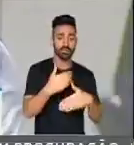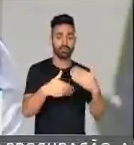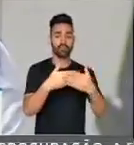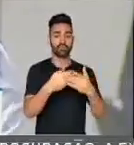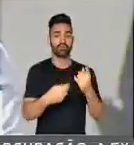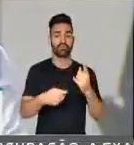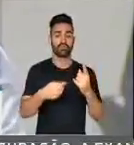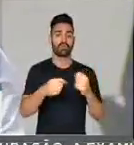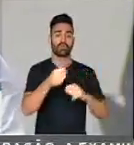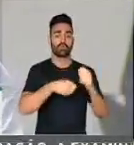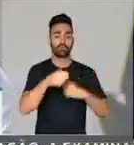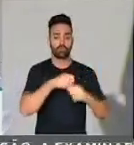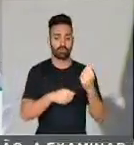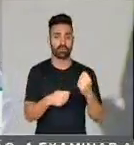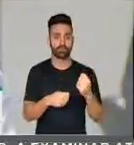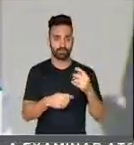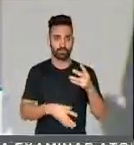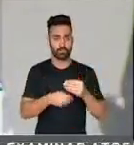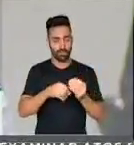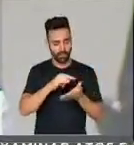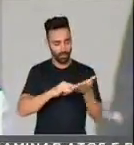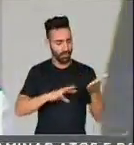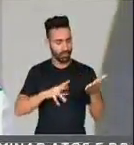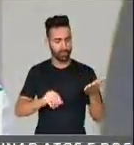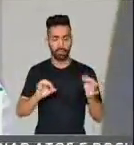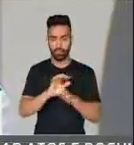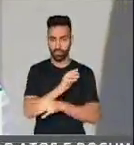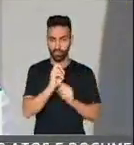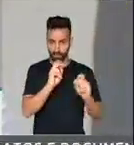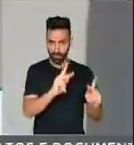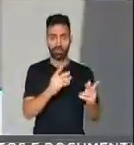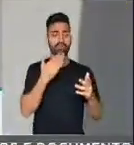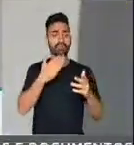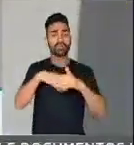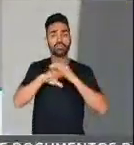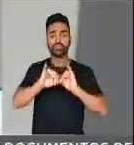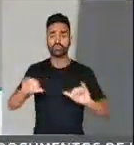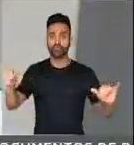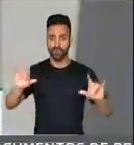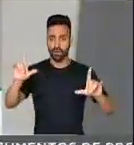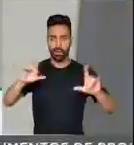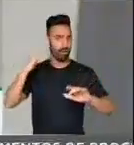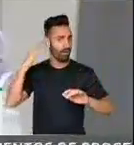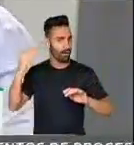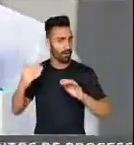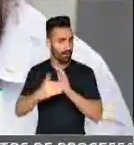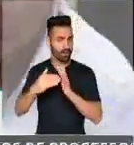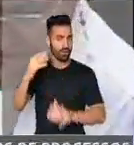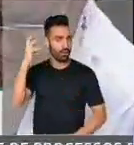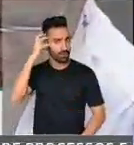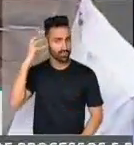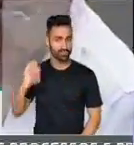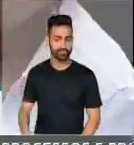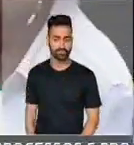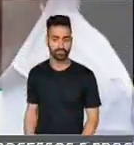Anexo informações adicionais. Obrigada. Peço a divulgação da Voz do Brasil, senhor presidente.